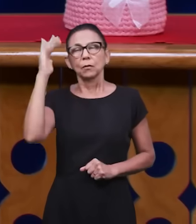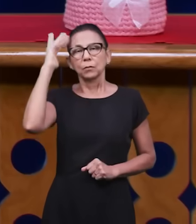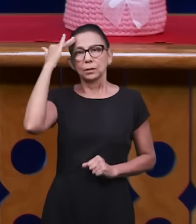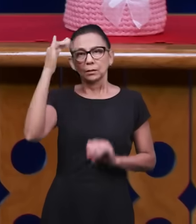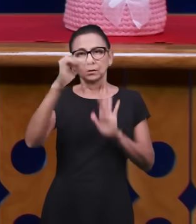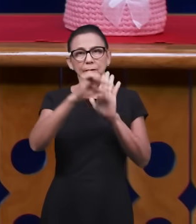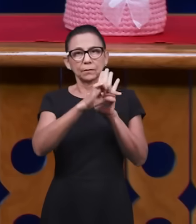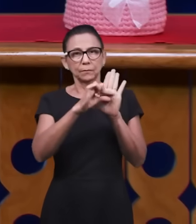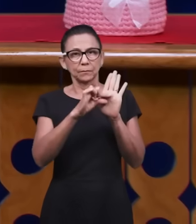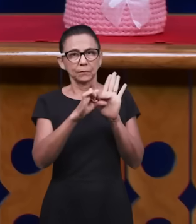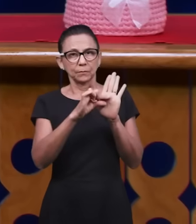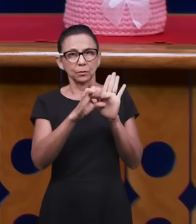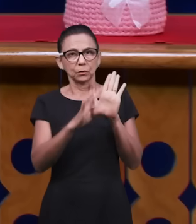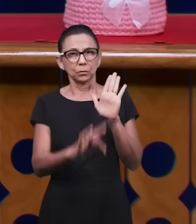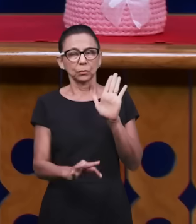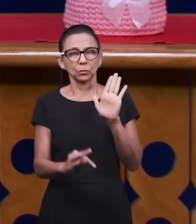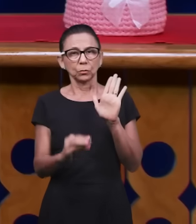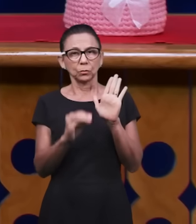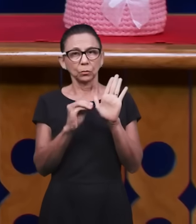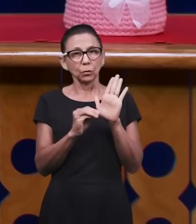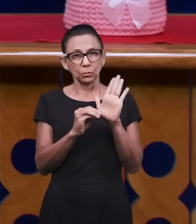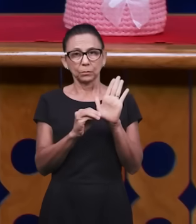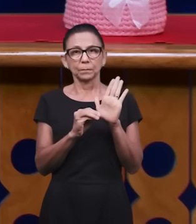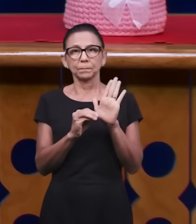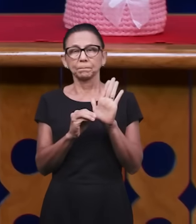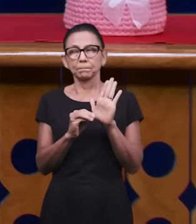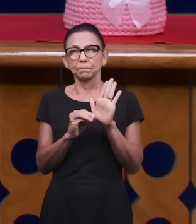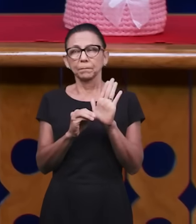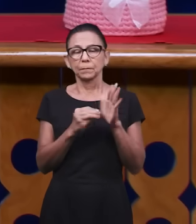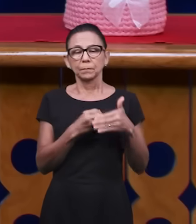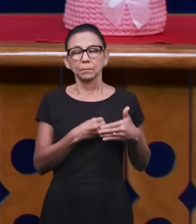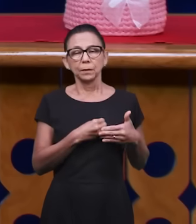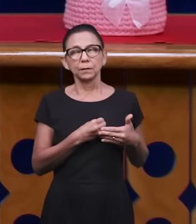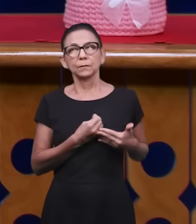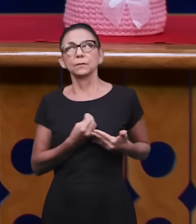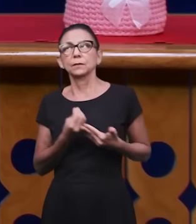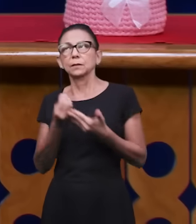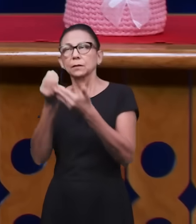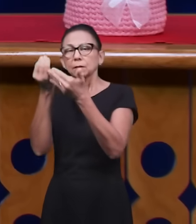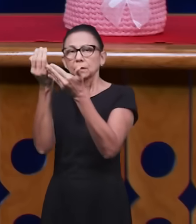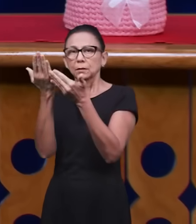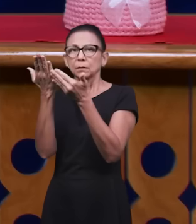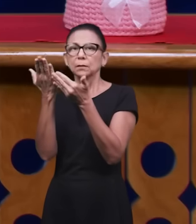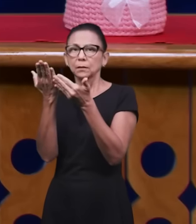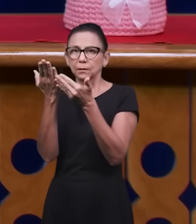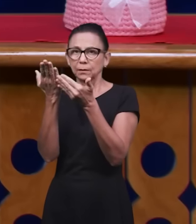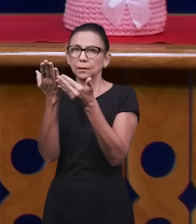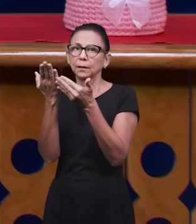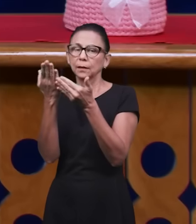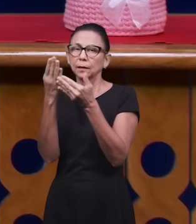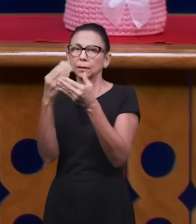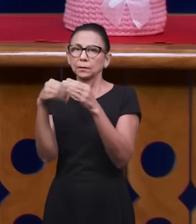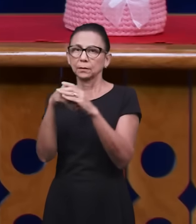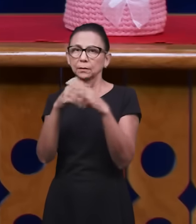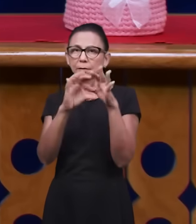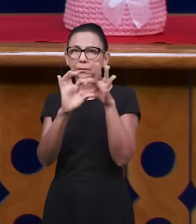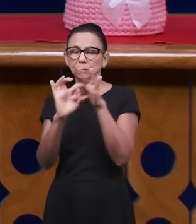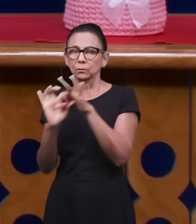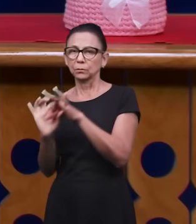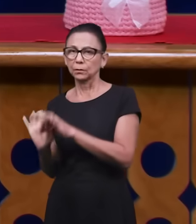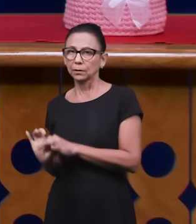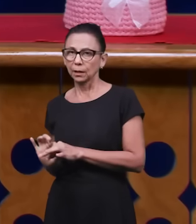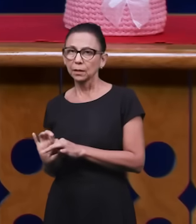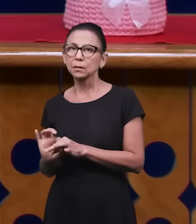fim, e quando eu colocar minha vida, a sua vida, quando você colocar a sua vida dentro desse contexto, entender o